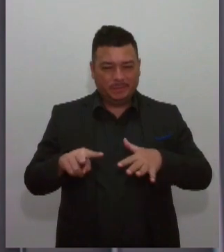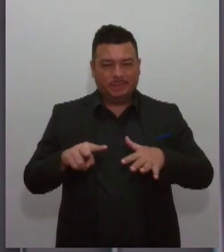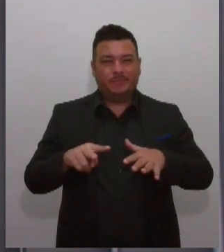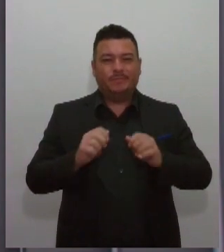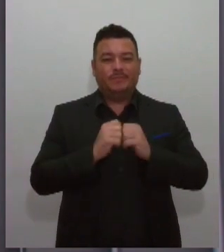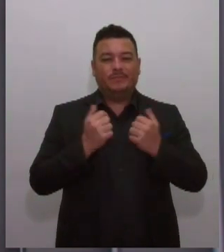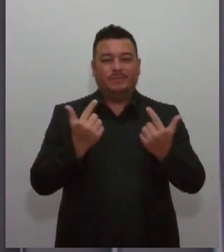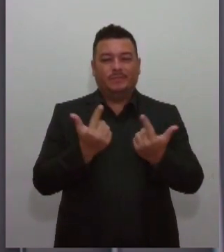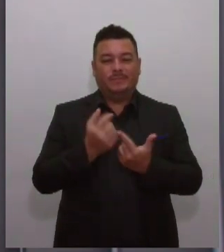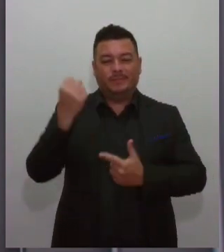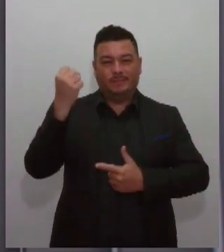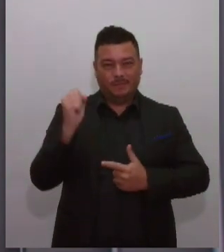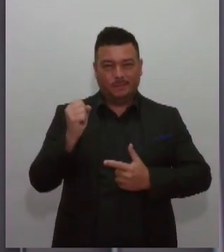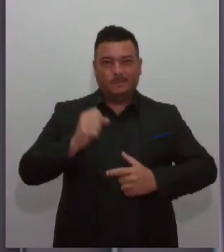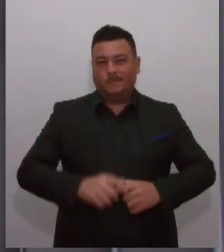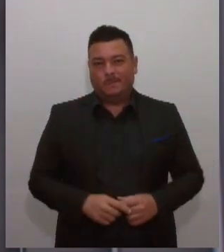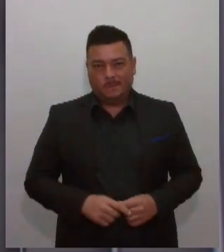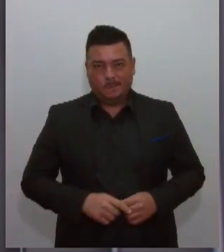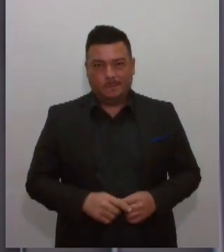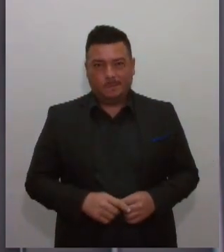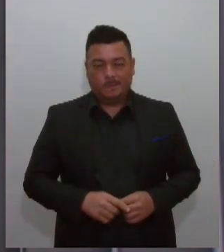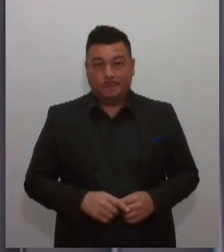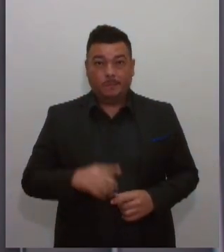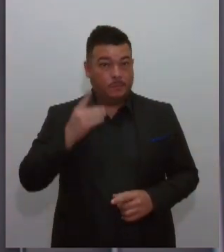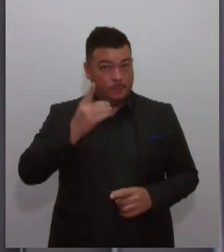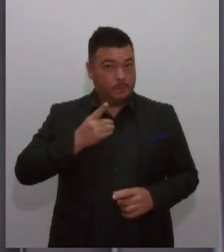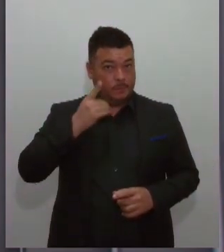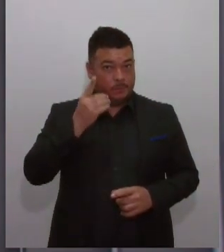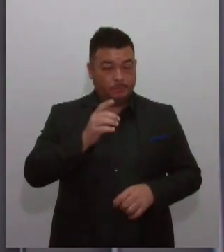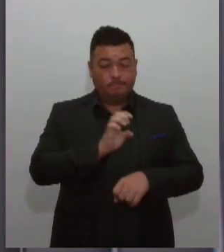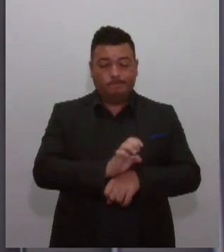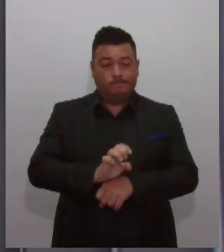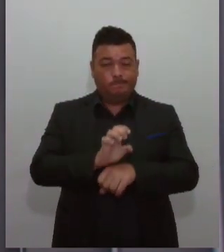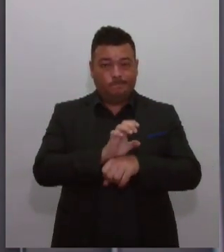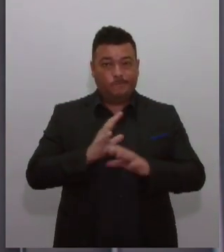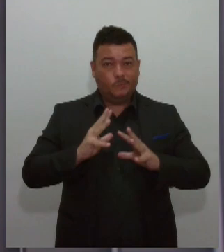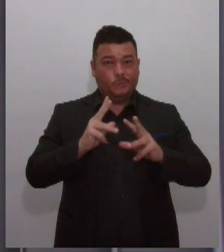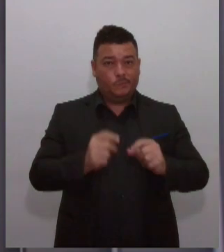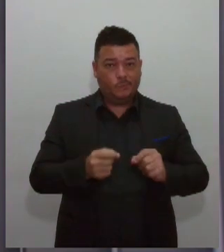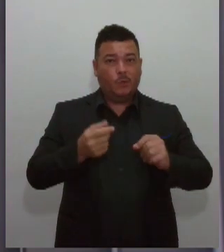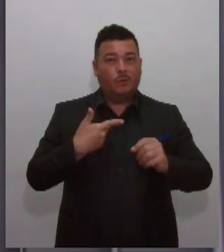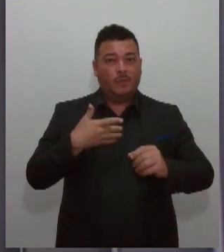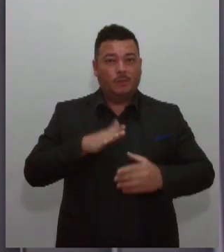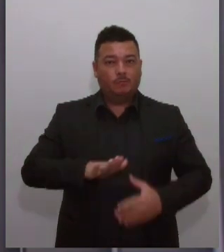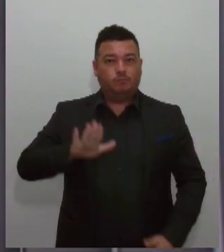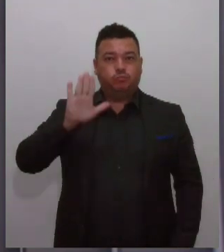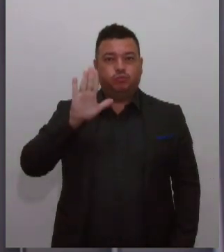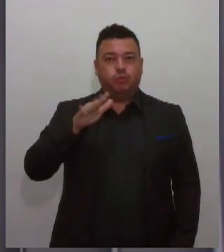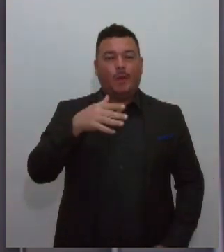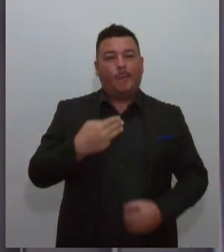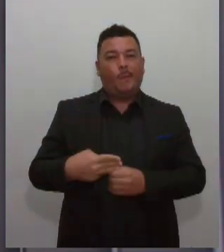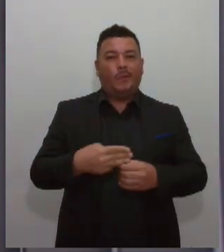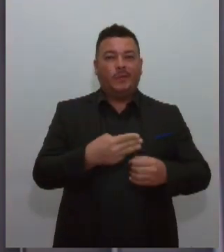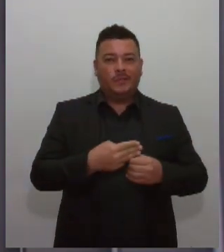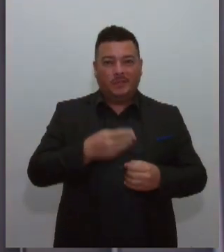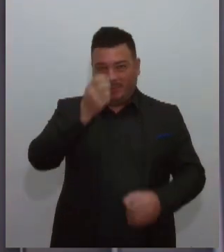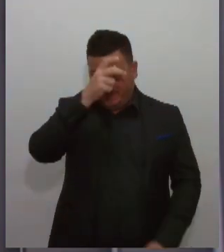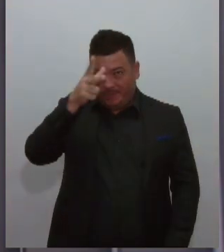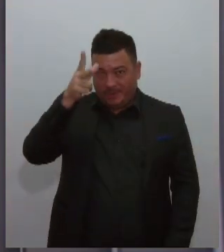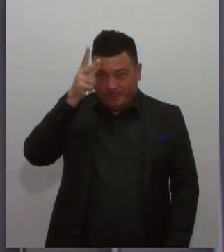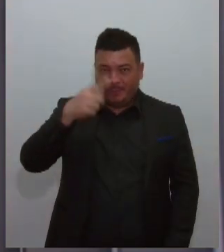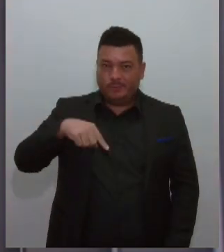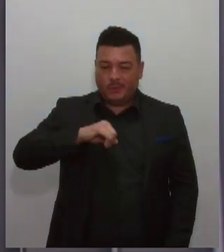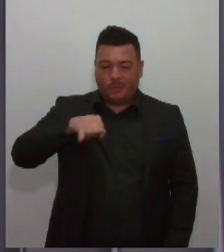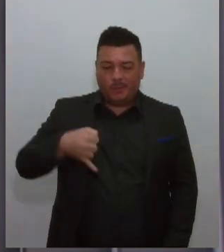Legislativa de Sergipe. Deputados estaduais que concorreram a prefeituras em municípios do interior aproveitaram para agradecer os